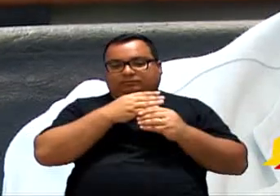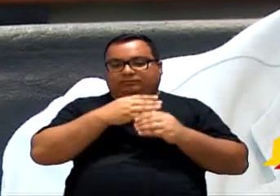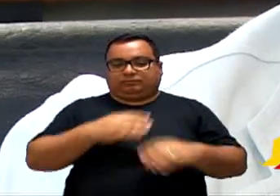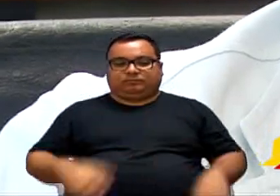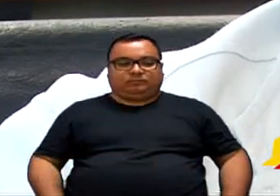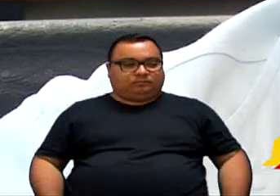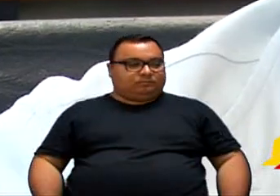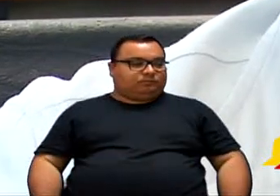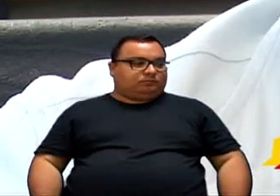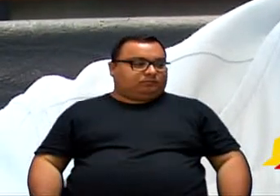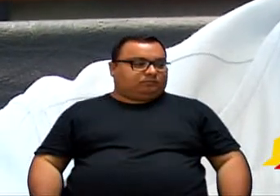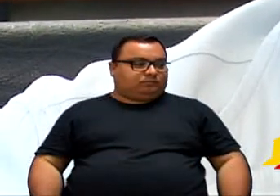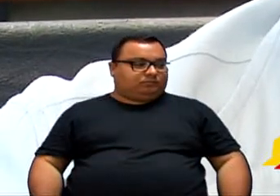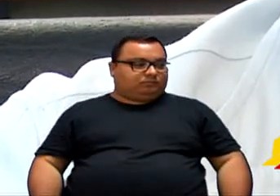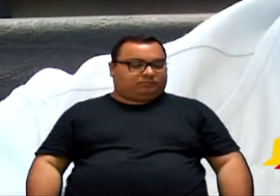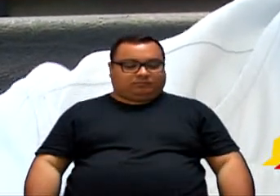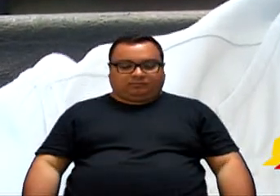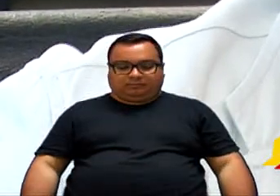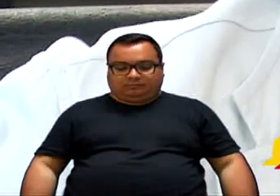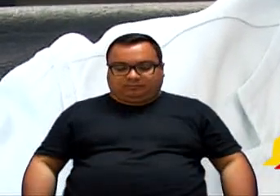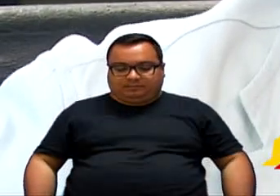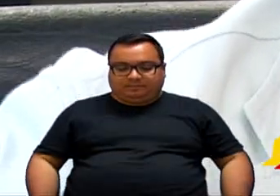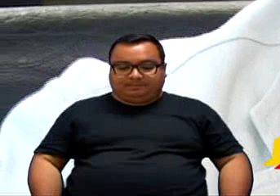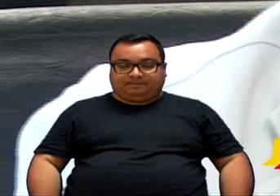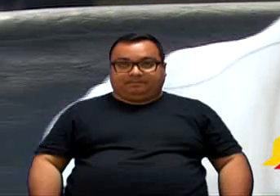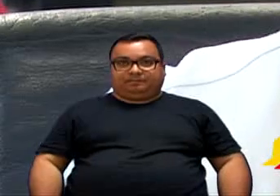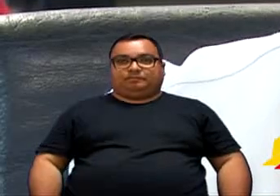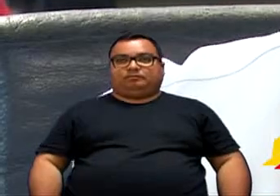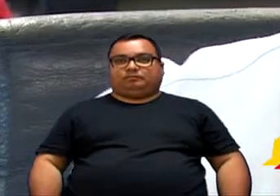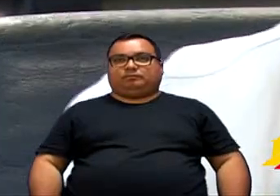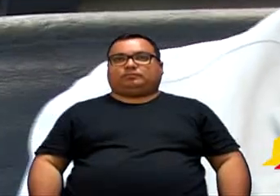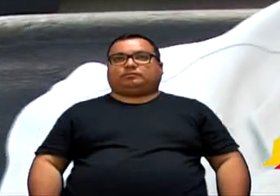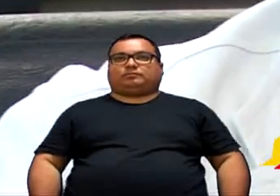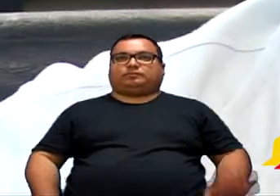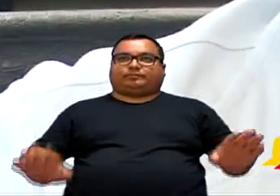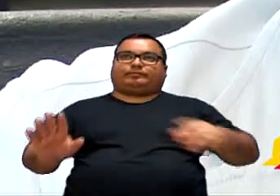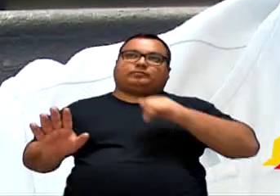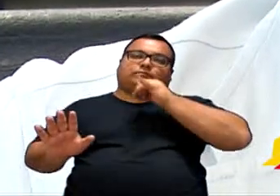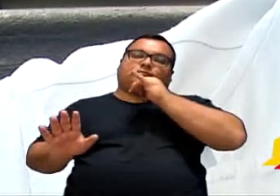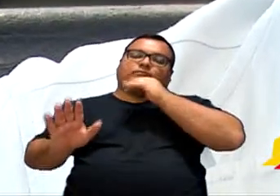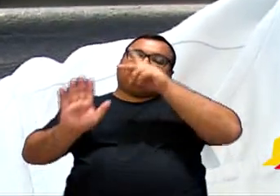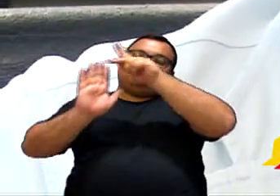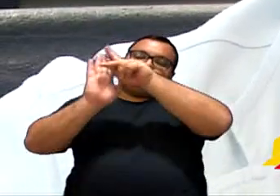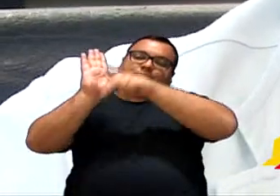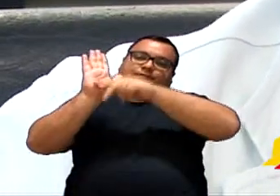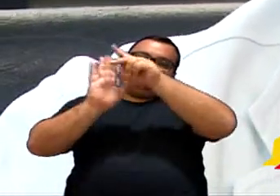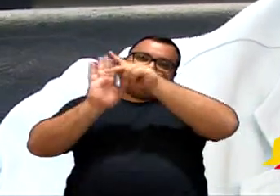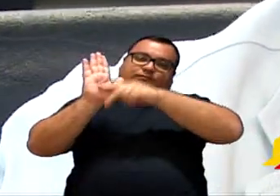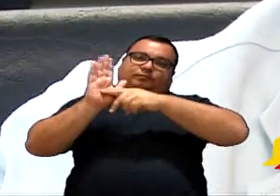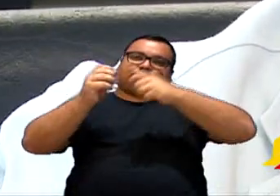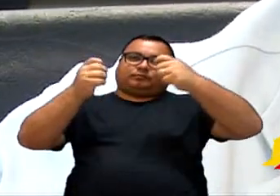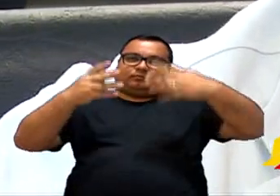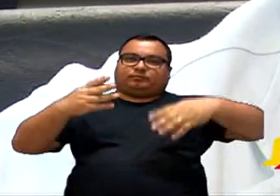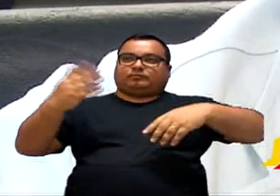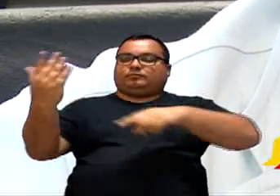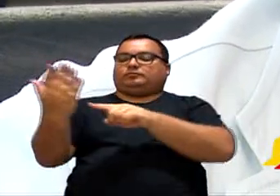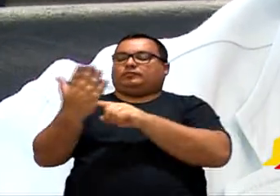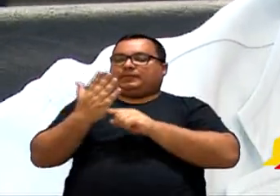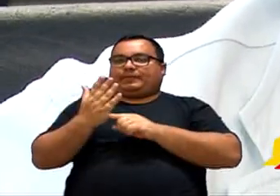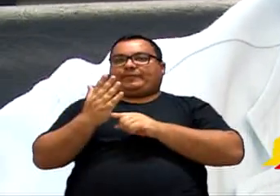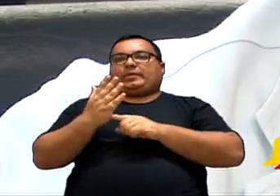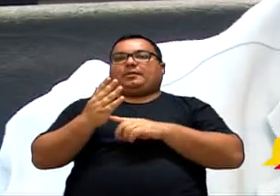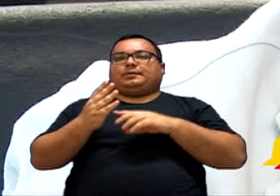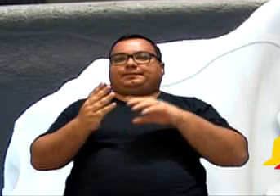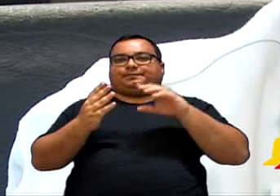certinho, Salatiel? Sim, é isso mesmo? Todo projeto que envolve servidor, FUNSERV, ele é analisado, dissecado no sindicato